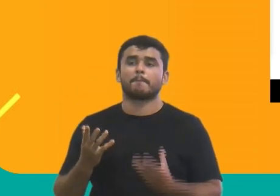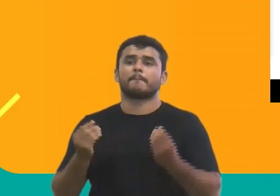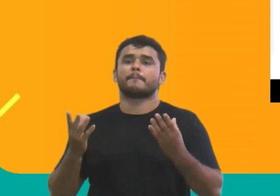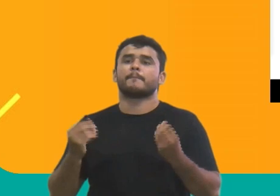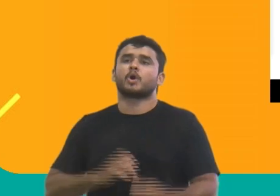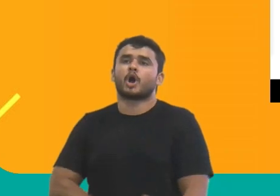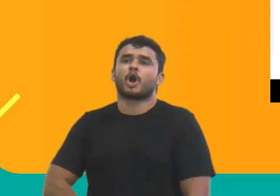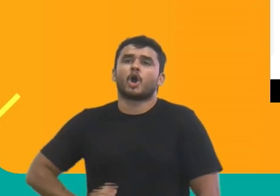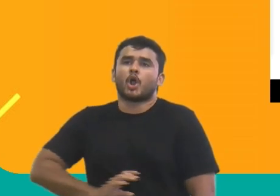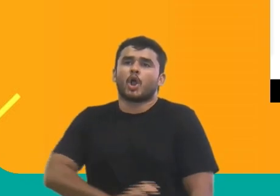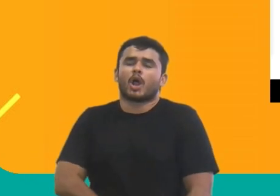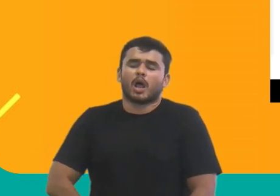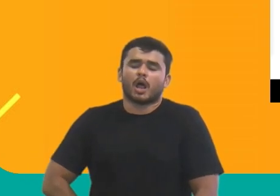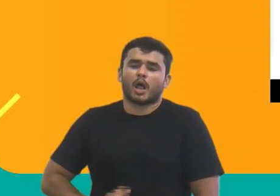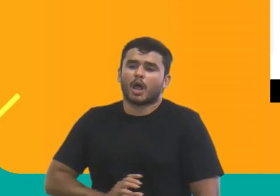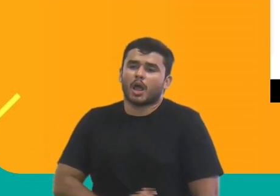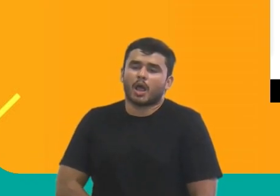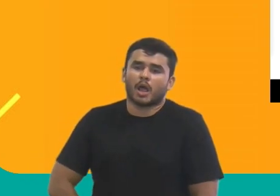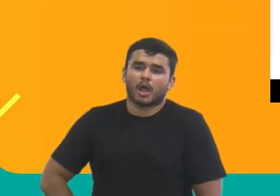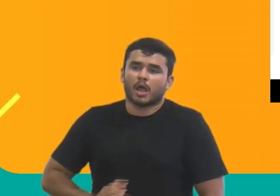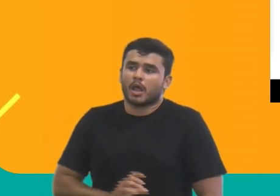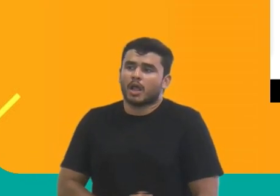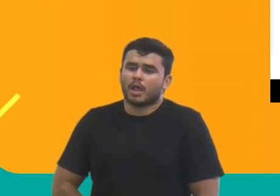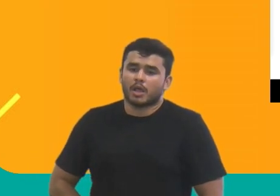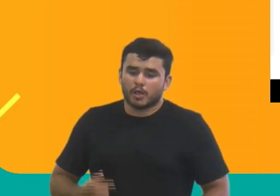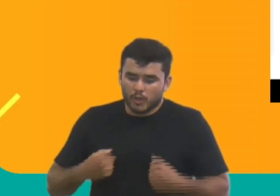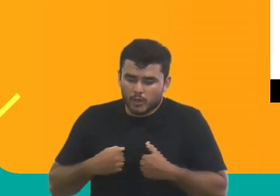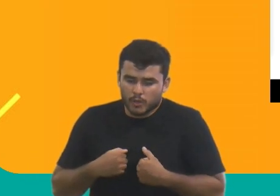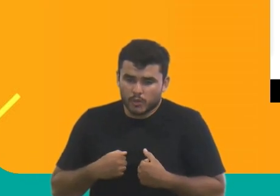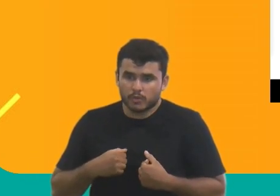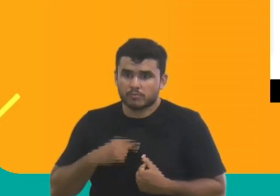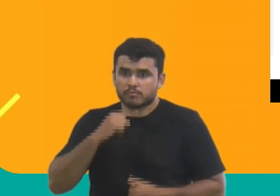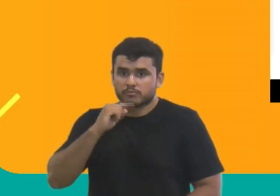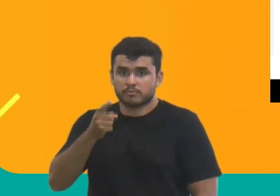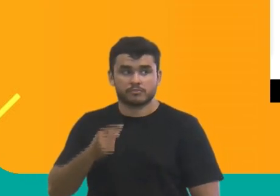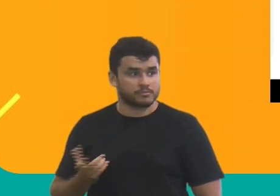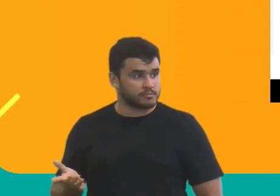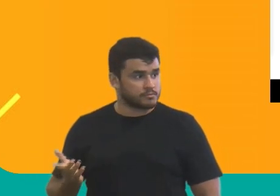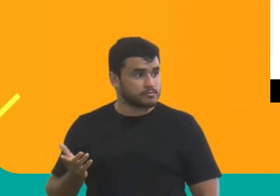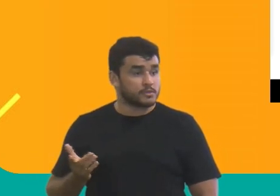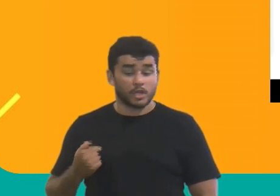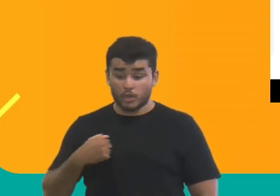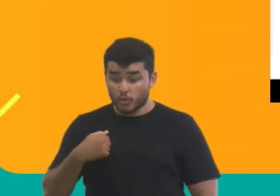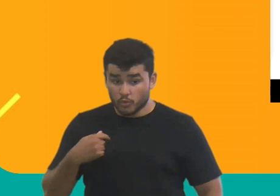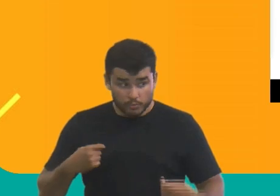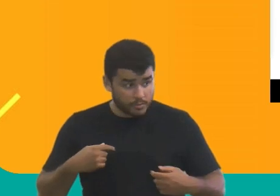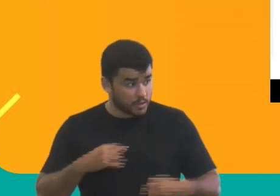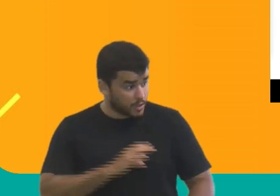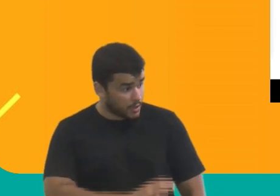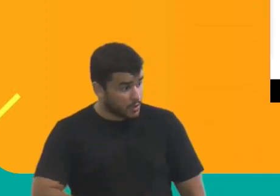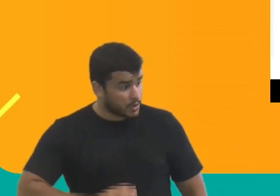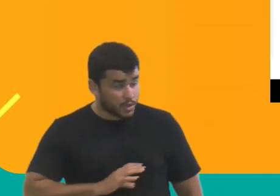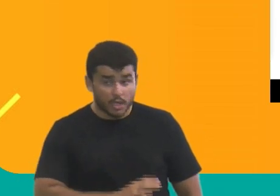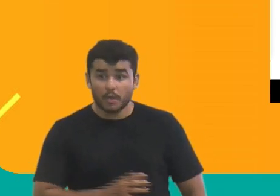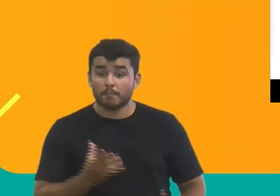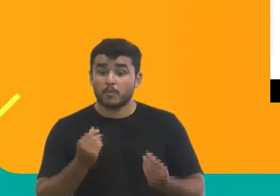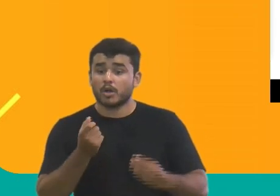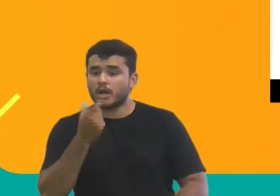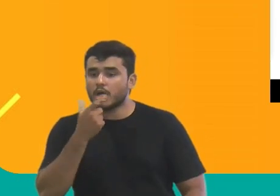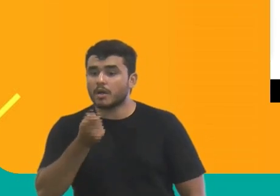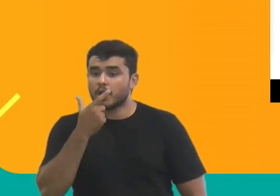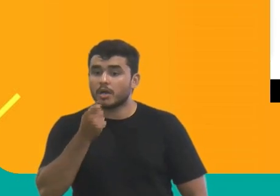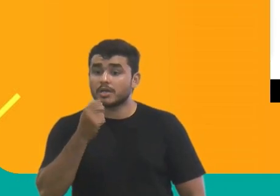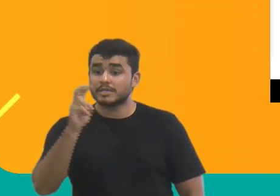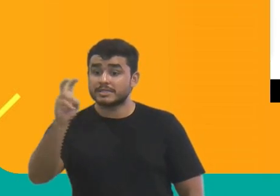ser incapacitante. Procure ajuda. A endometriose 5 comprimidos para poder respirar, para poder levantar a